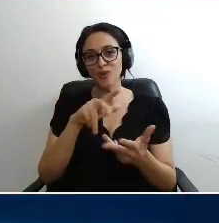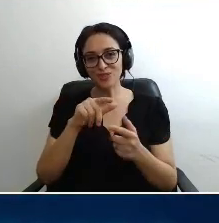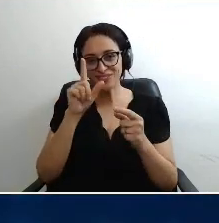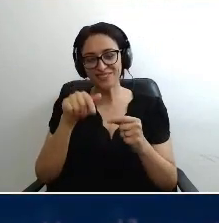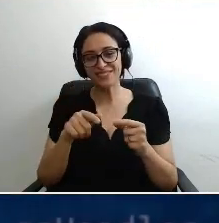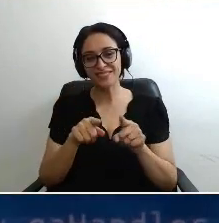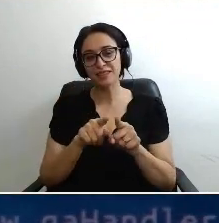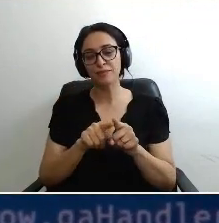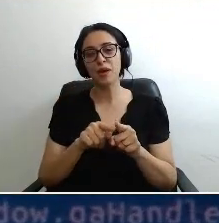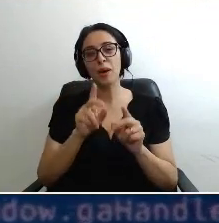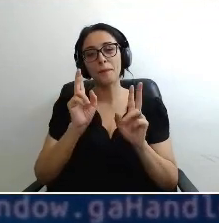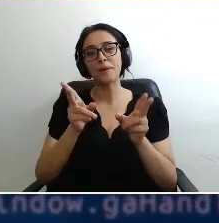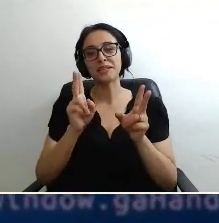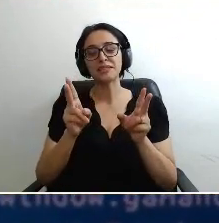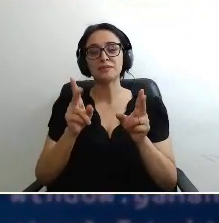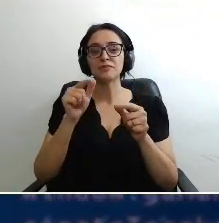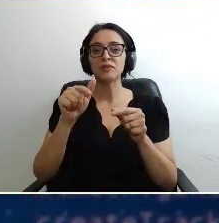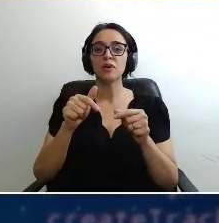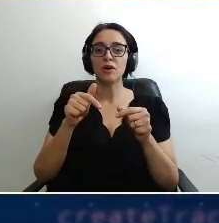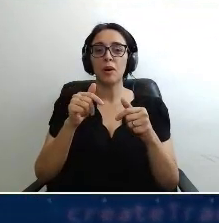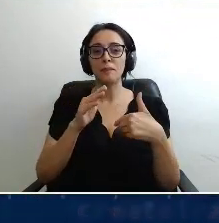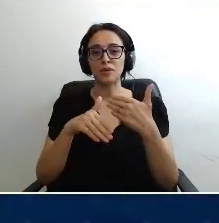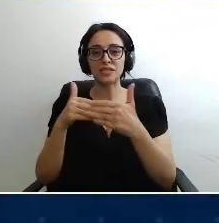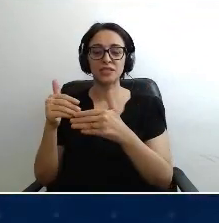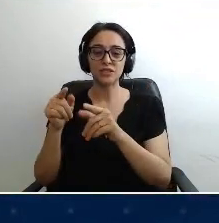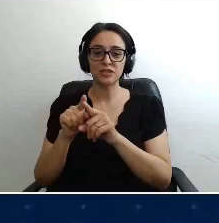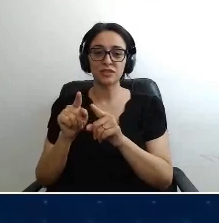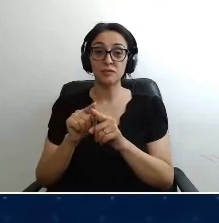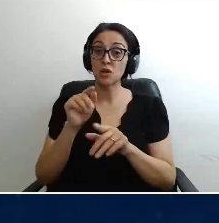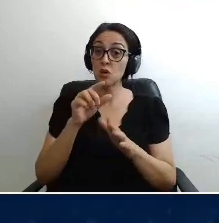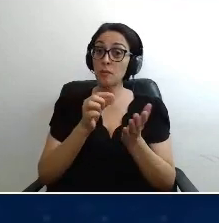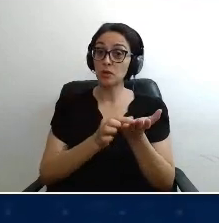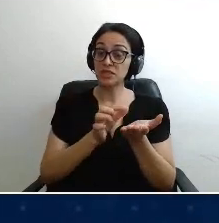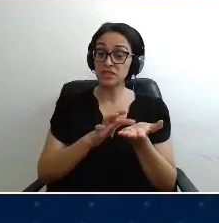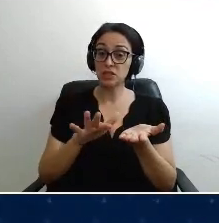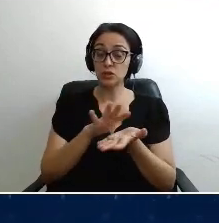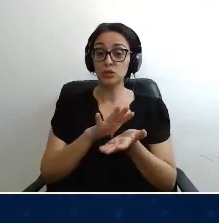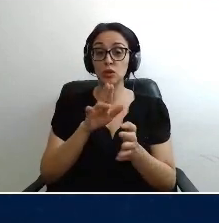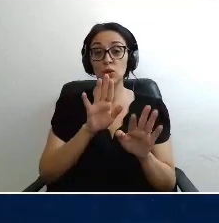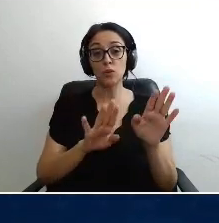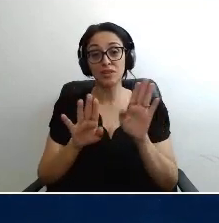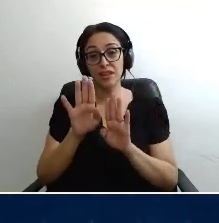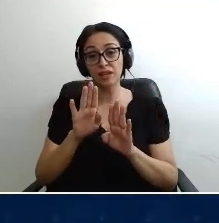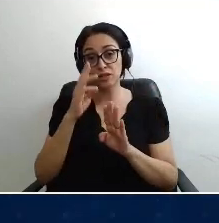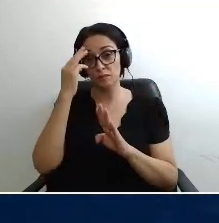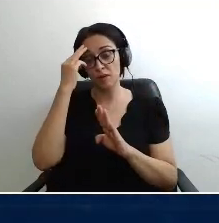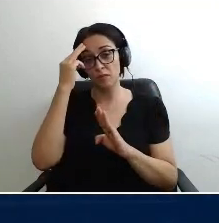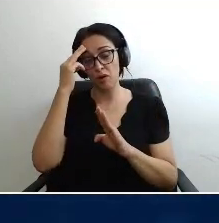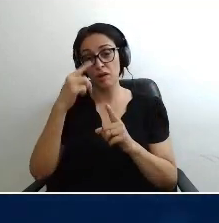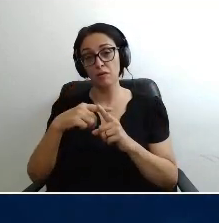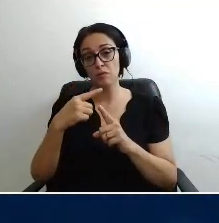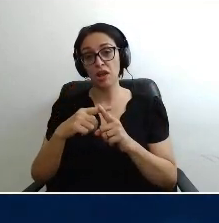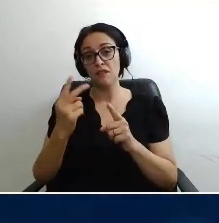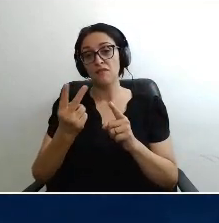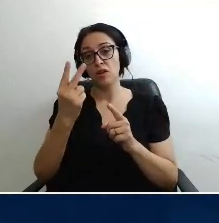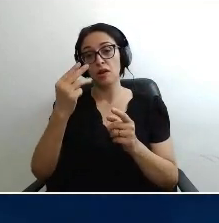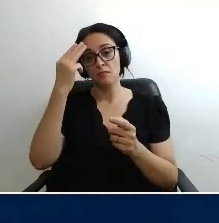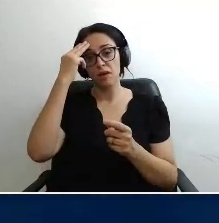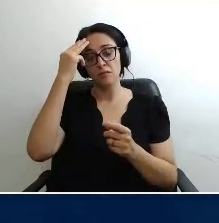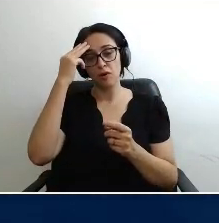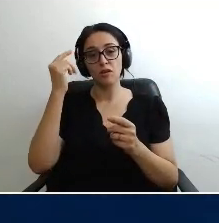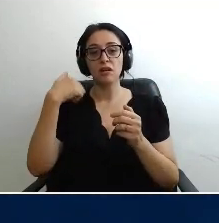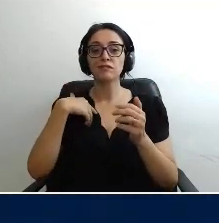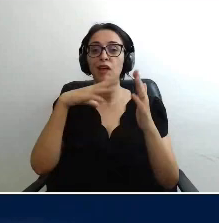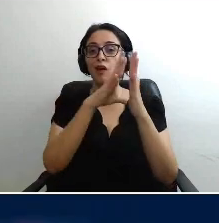mesmo processador, né? E cuidado com a memória, porque quando você não está alterando valores na memória, você está sempre